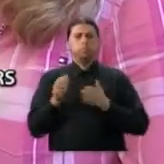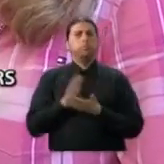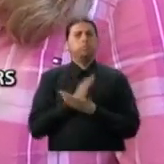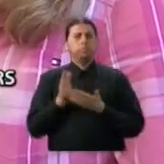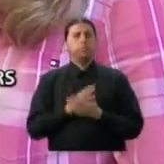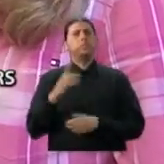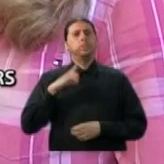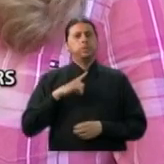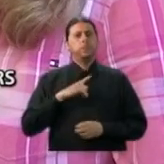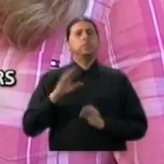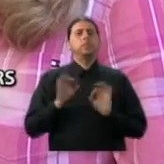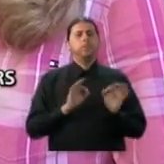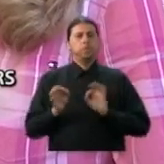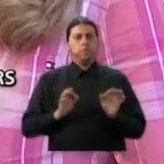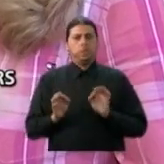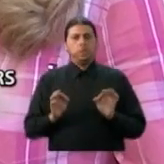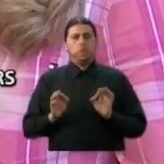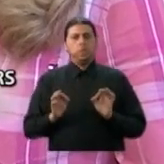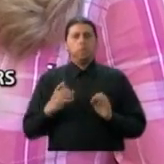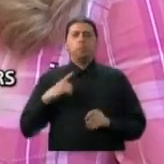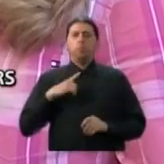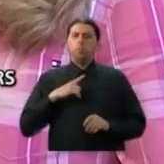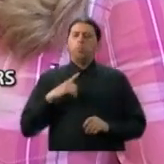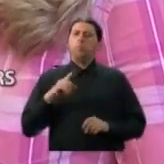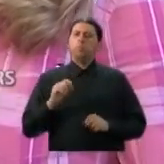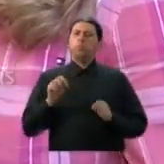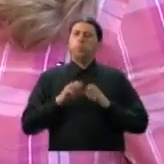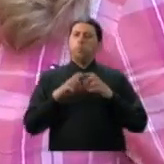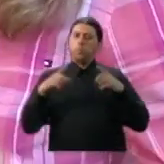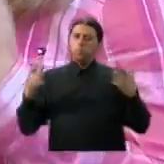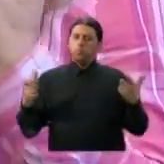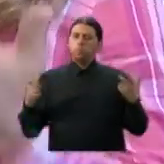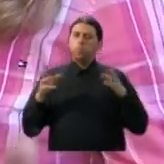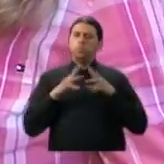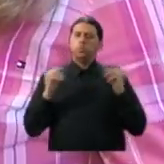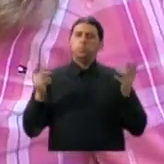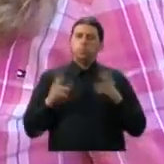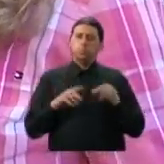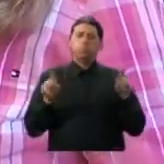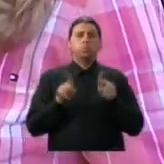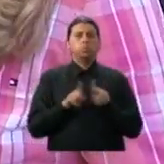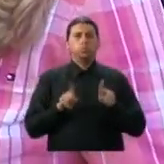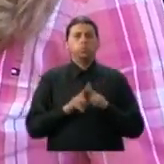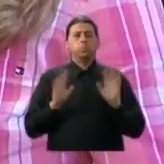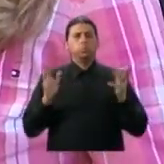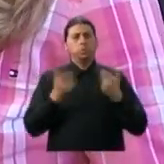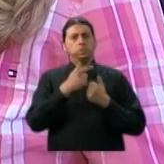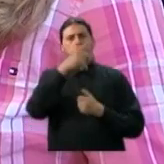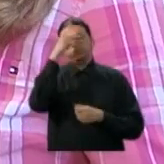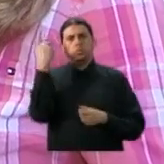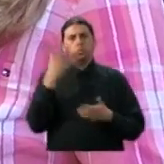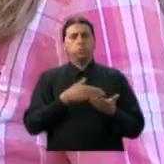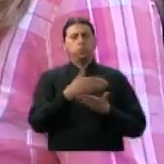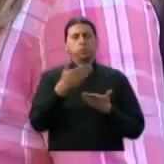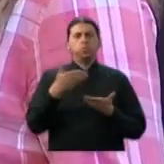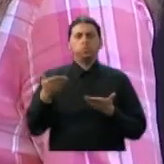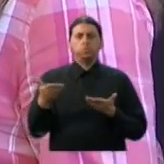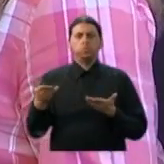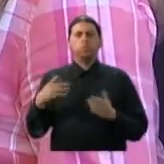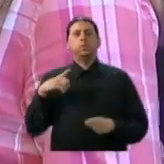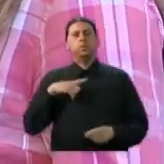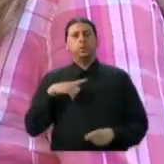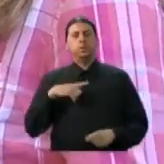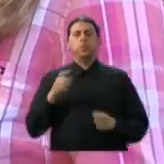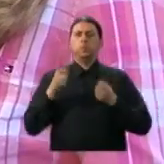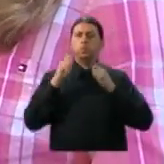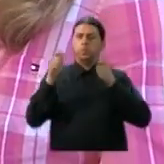momento, tu tem a possibilidade, né, de fazer com que tem uma maior sensibilidade, né, também em relação a ofertar